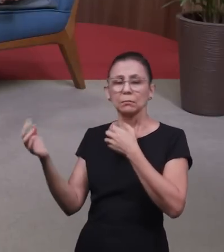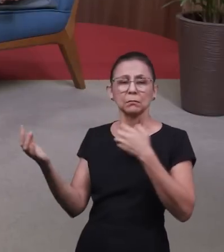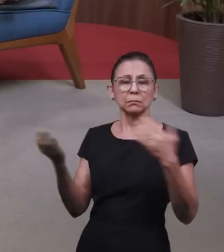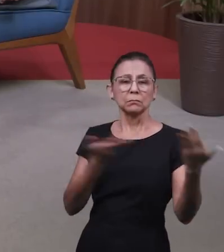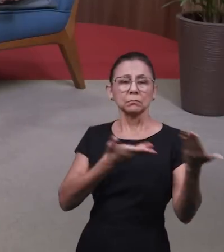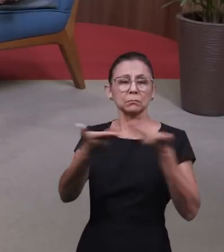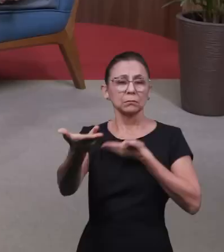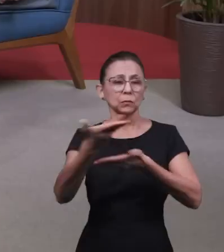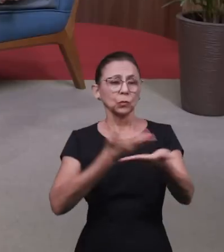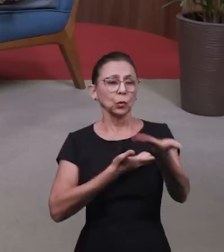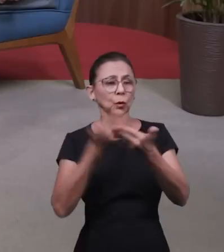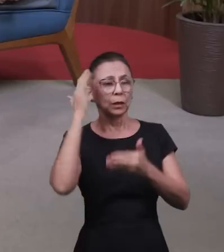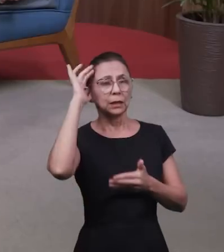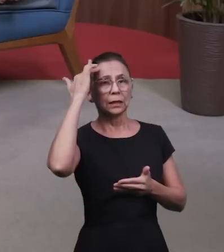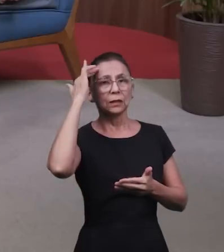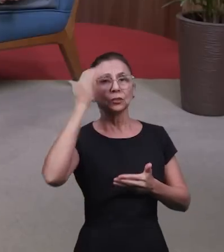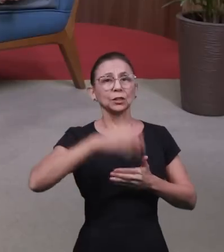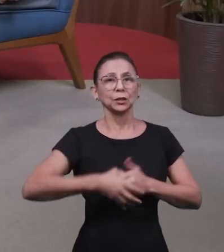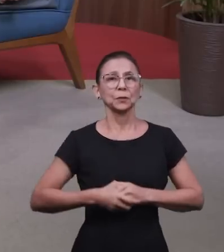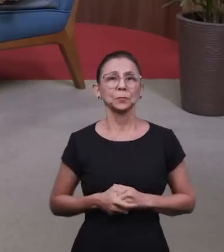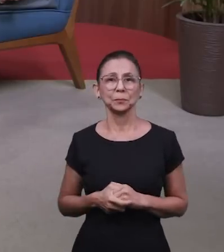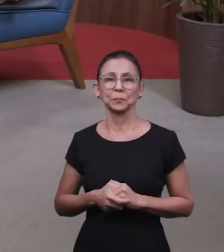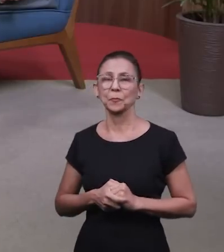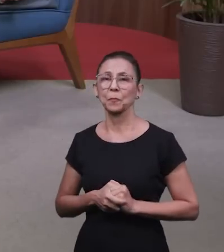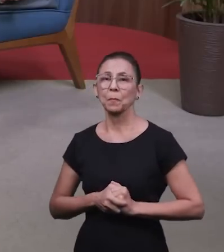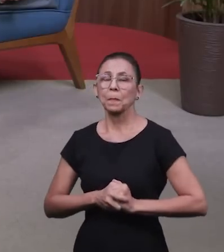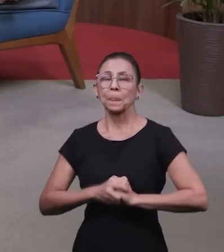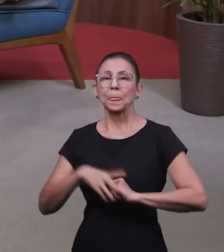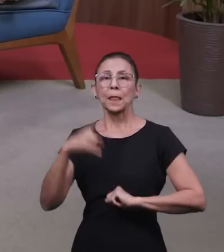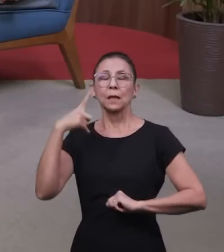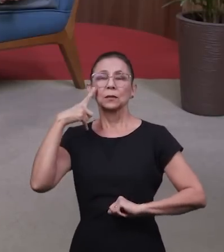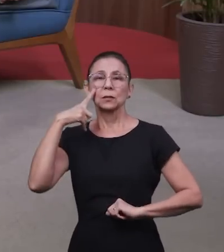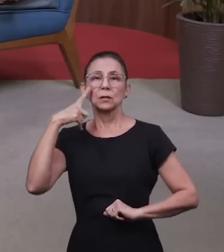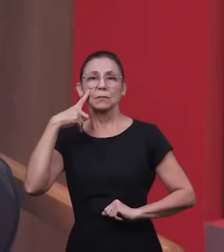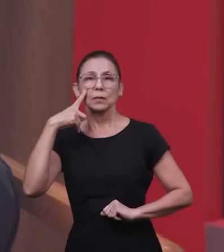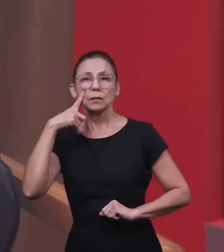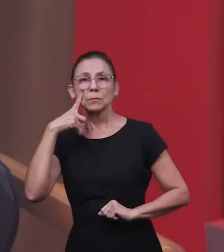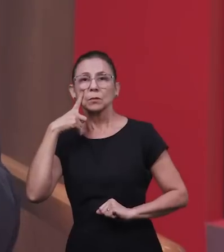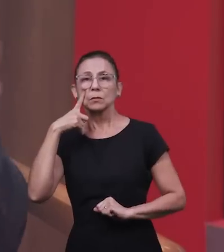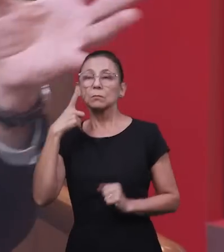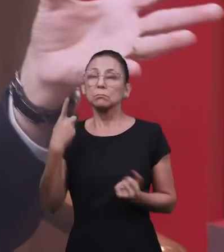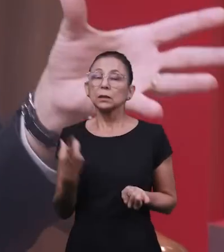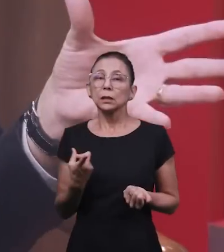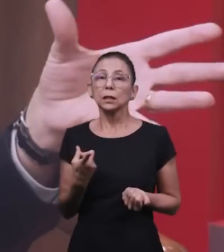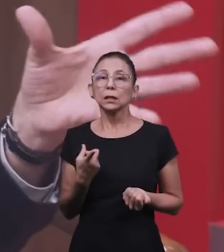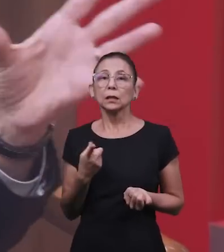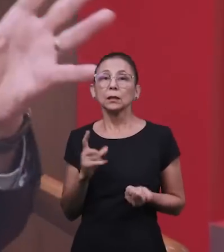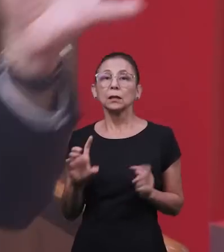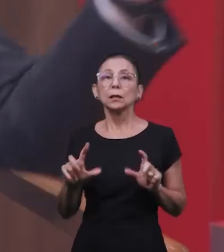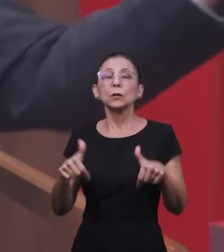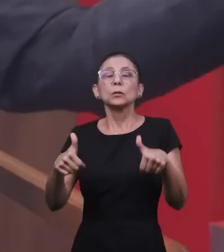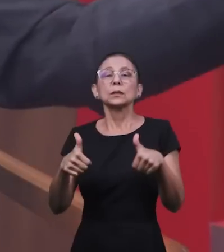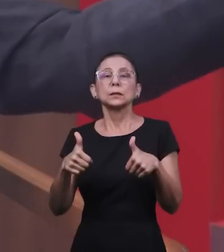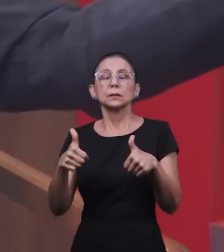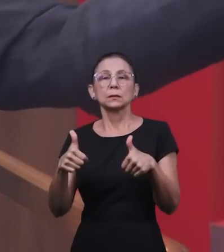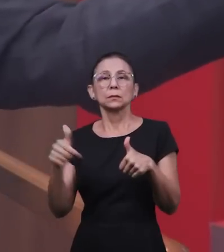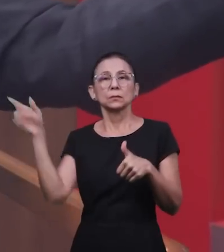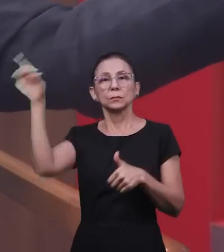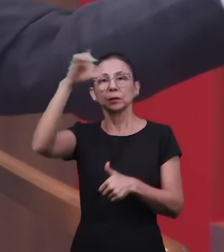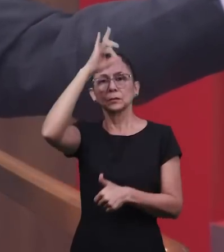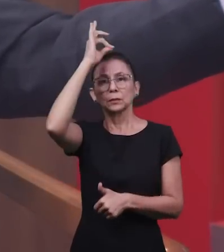resultou, entre tantas bênçãos, na manifestação pelos dons espirituais, ou dos